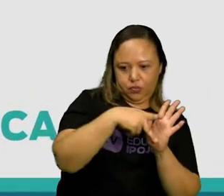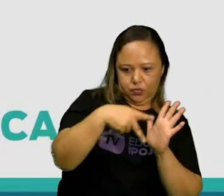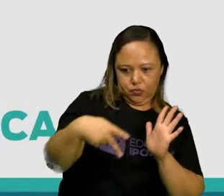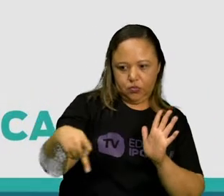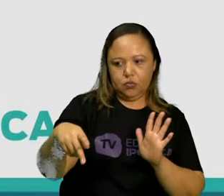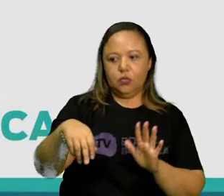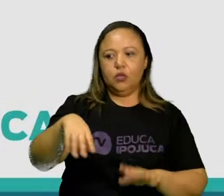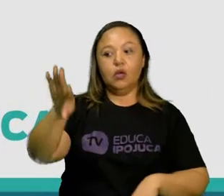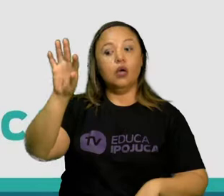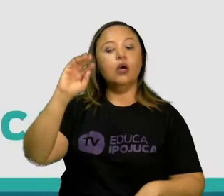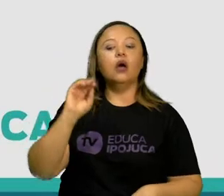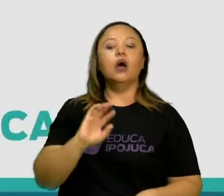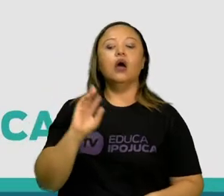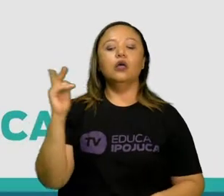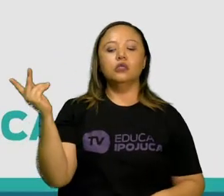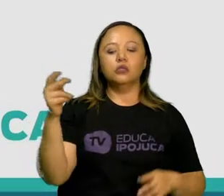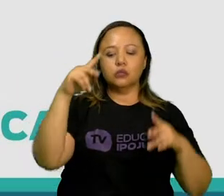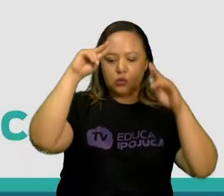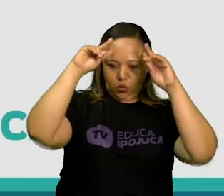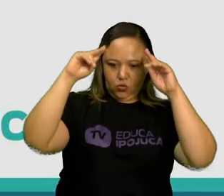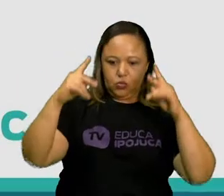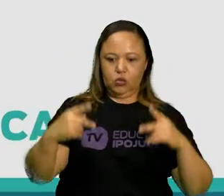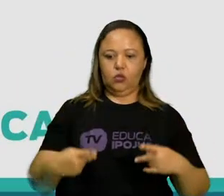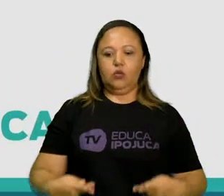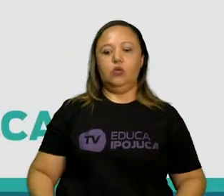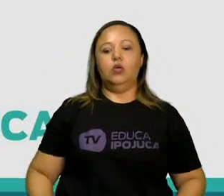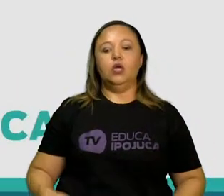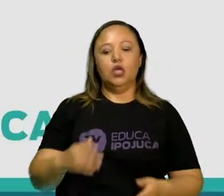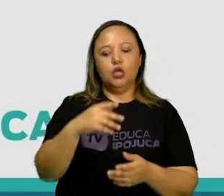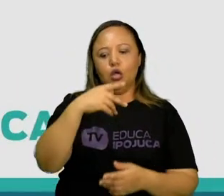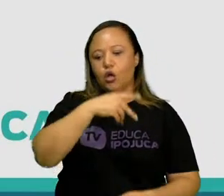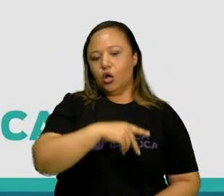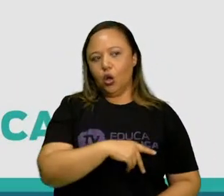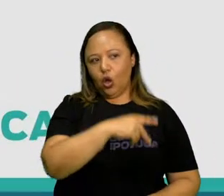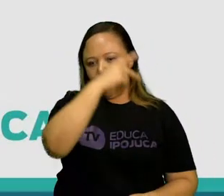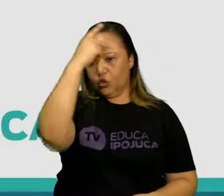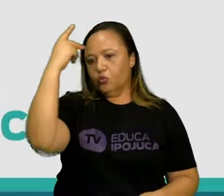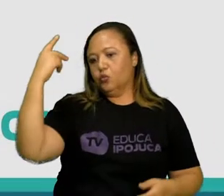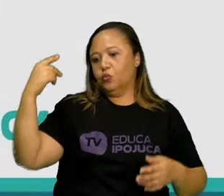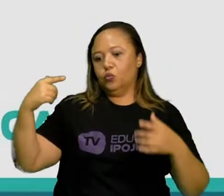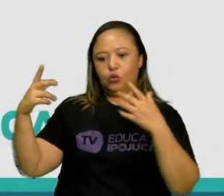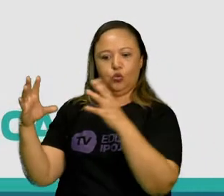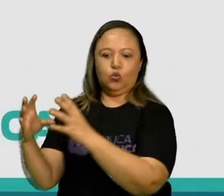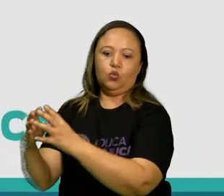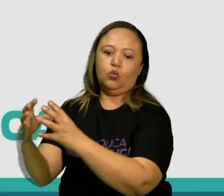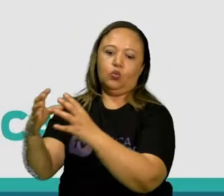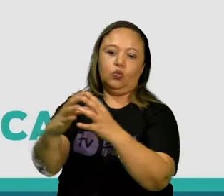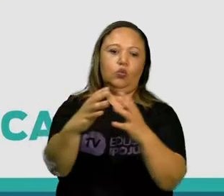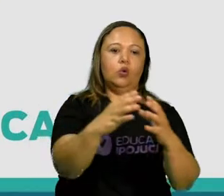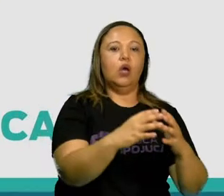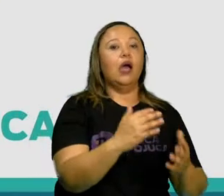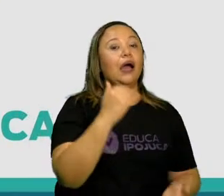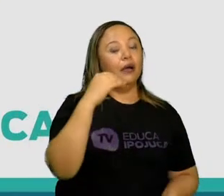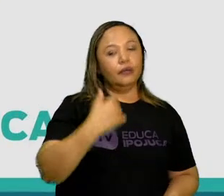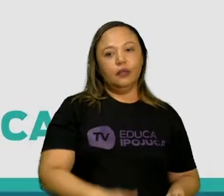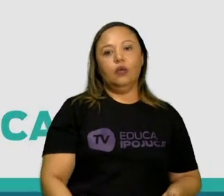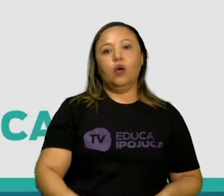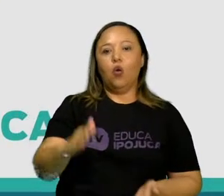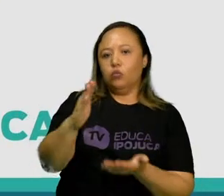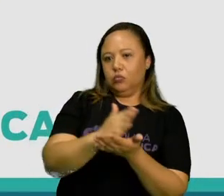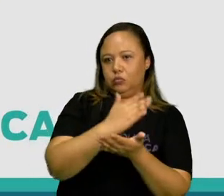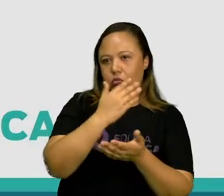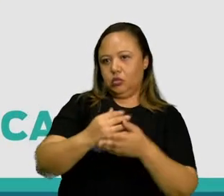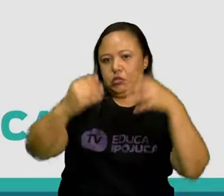música ela tenha surgido há mais ou menos 50 mil anos,